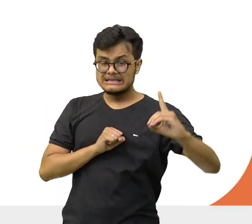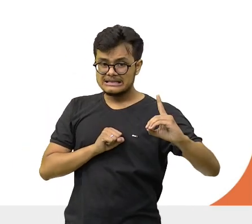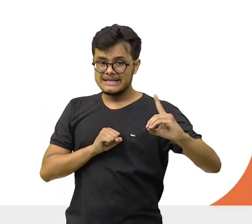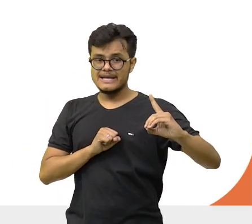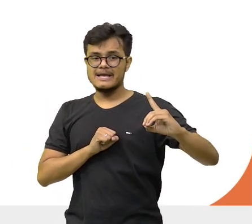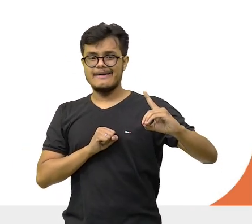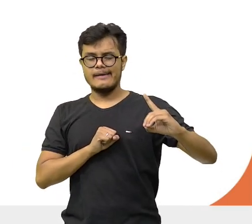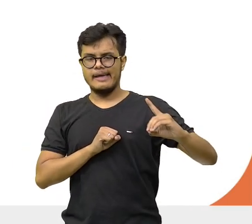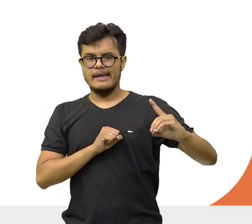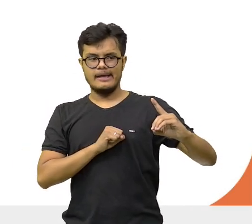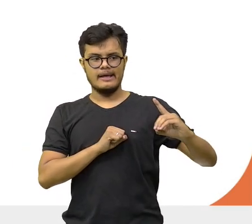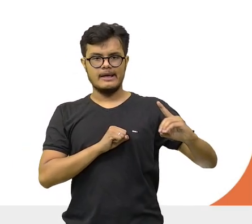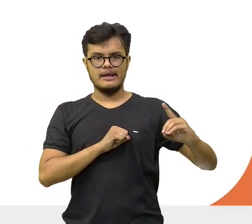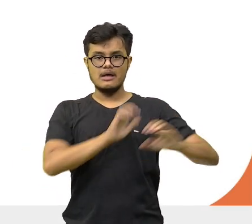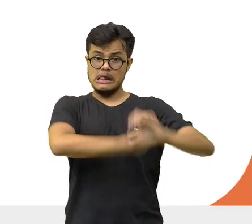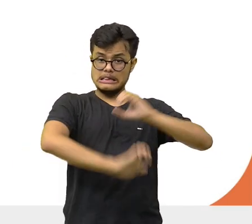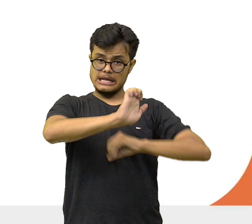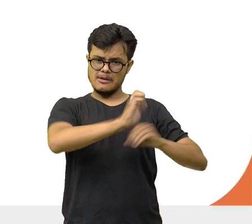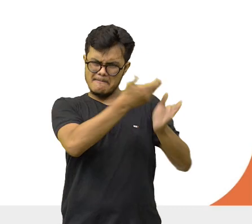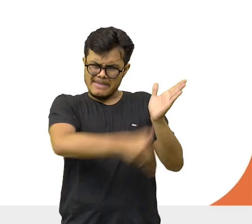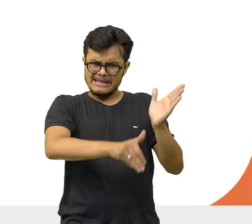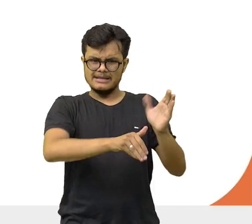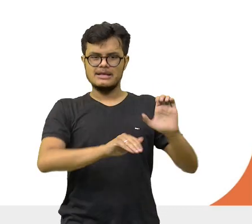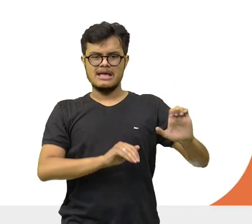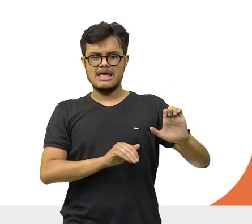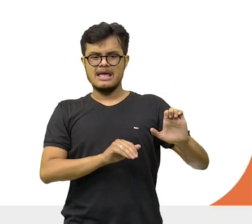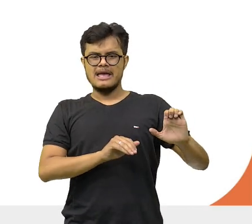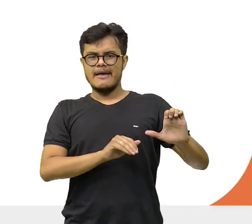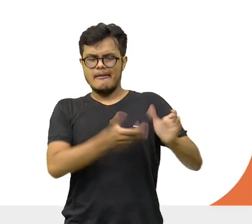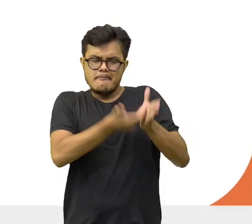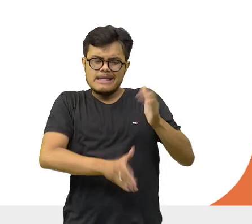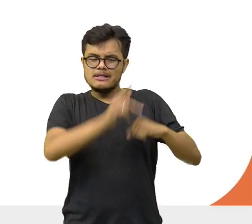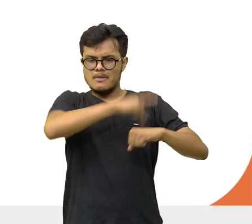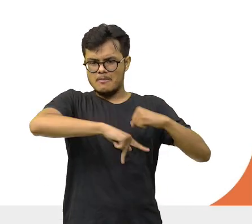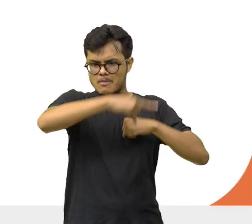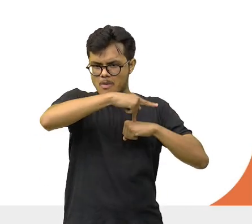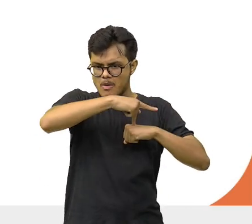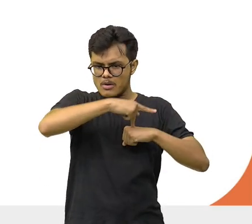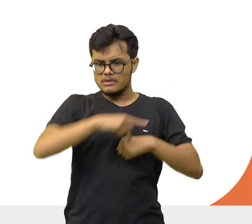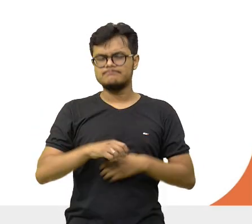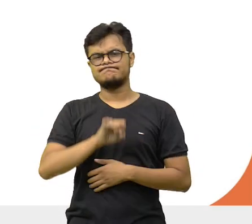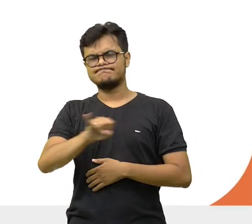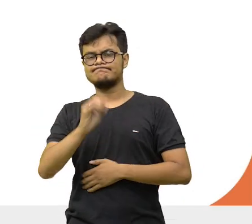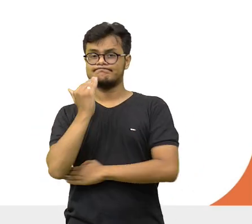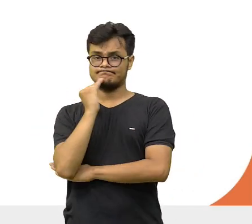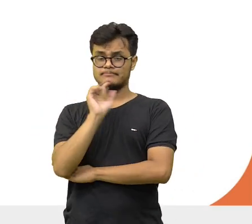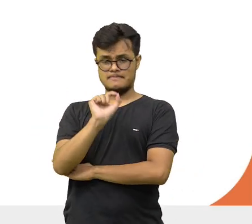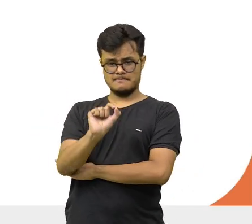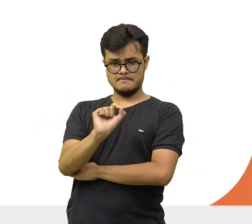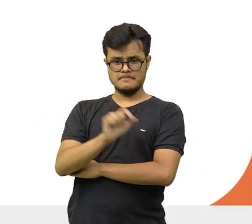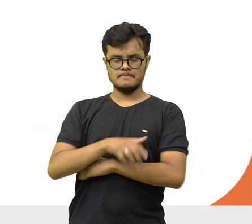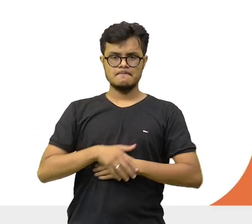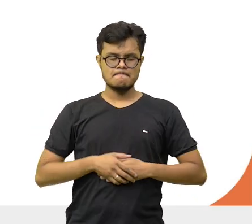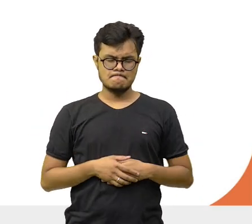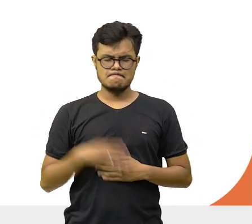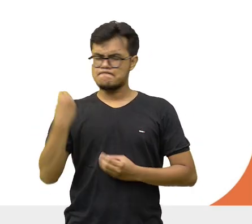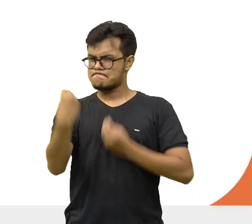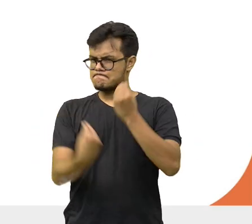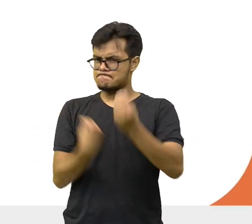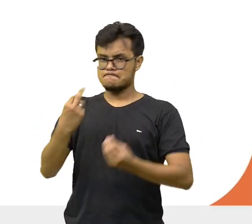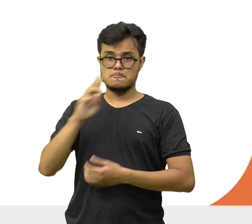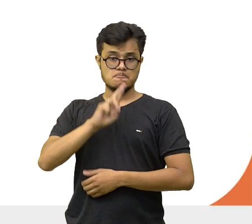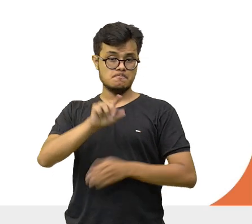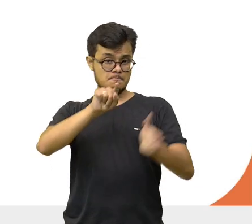Letra D, cedeu elétrons. E letra E, cedeu prótons. Para entender aí essa